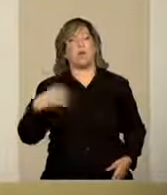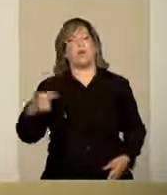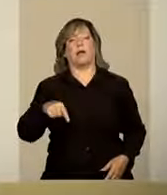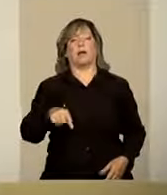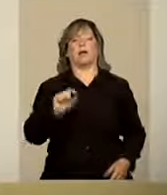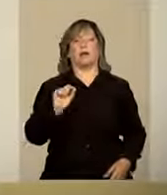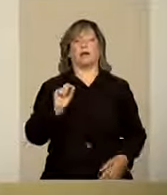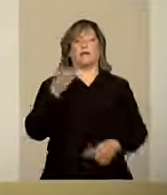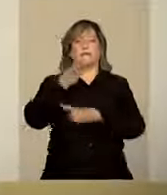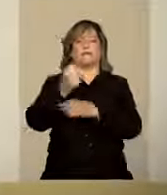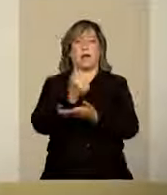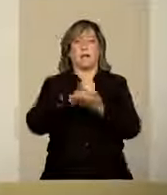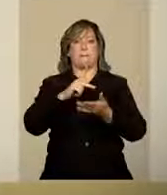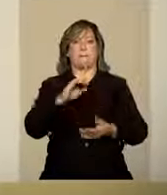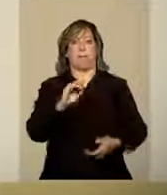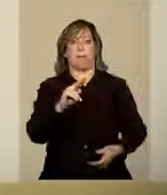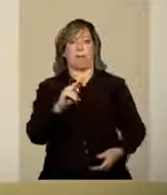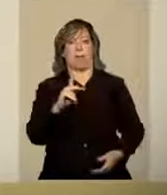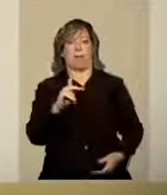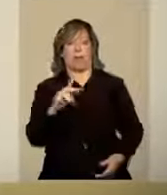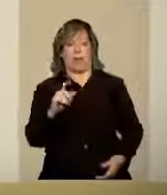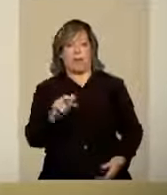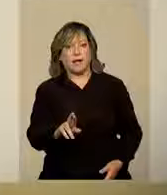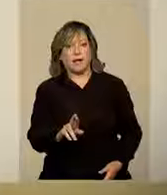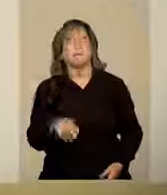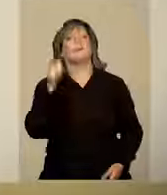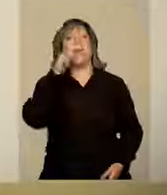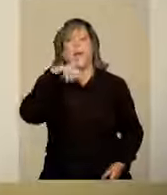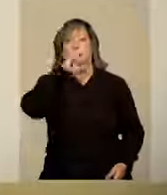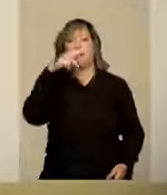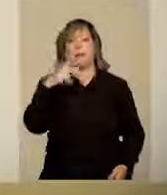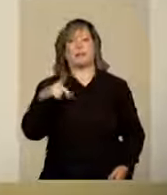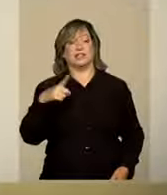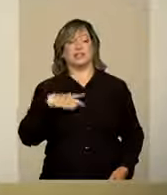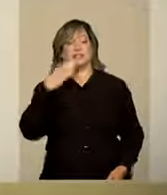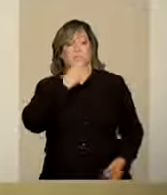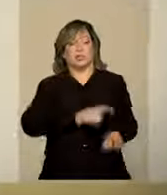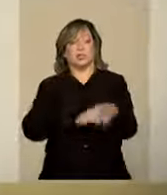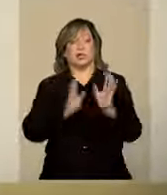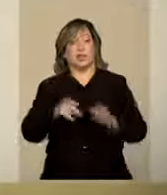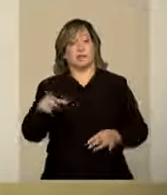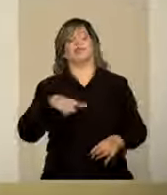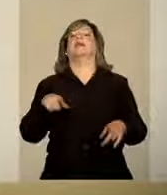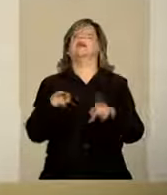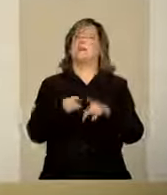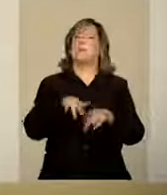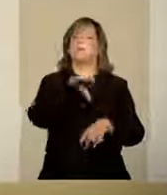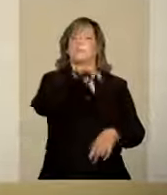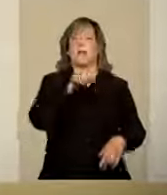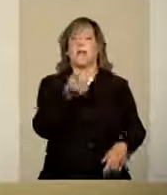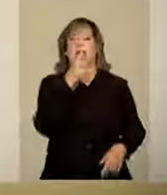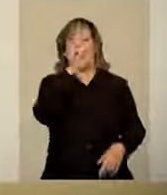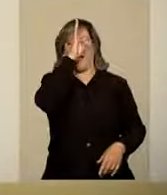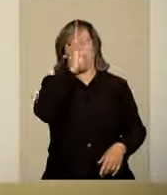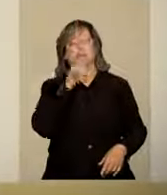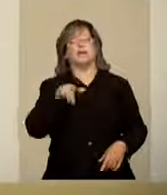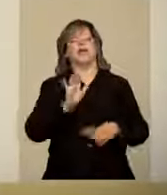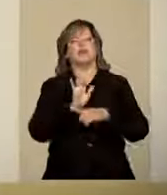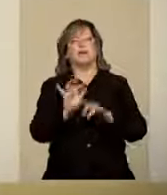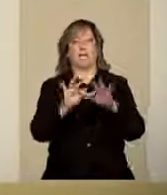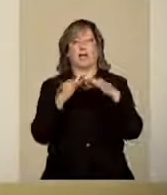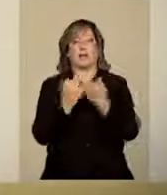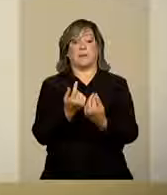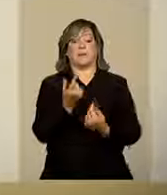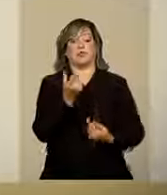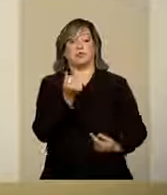Popular a mãe dela a Dona lind Nalva que já tinha diabetes Max também pega o remédio de graça o que faz para